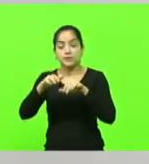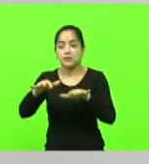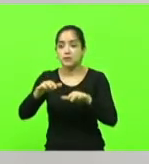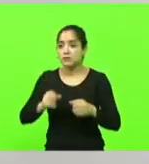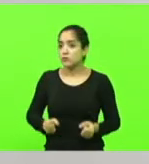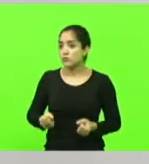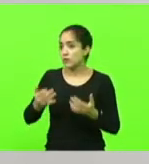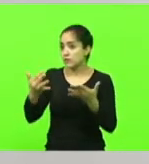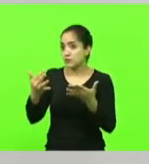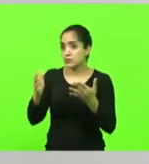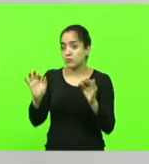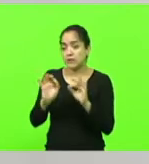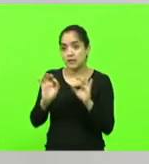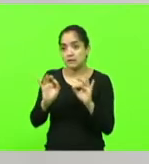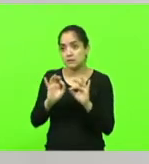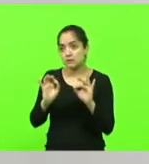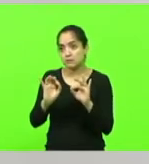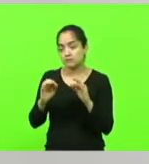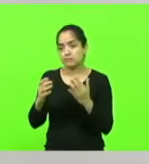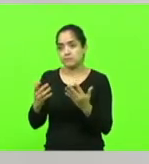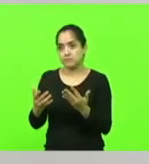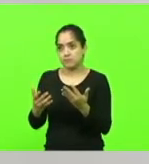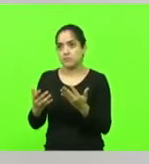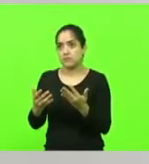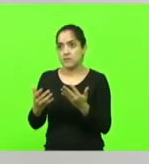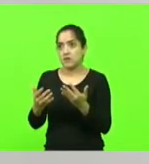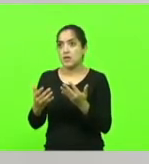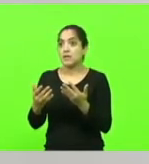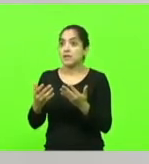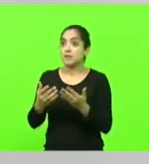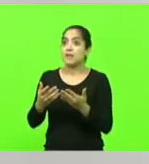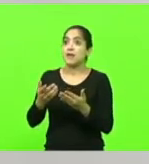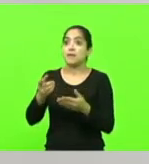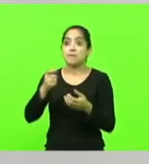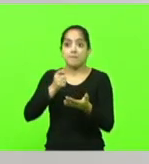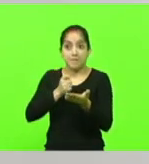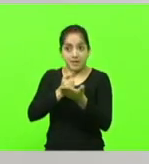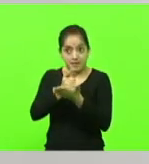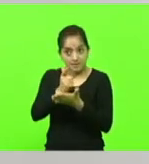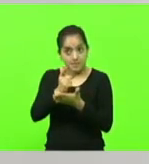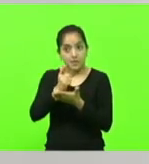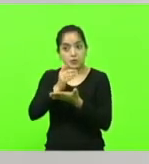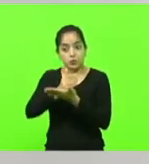pública. Nós temos a volta do pagamento do empréstimo com a União.